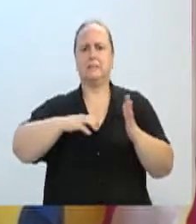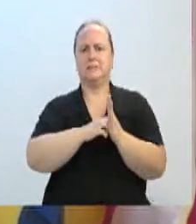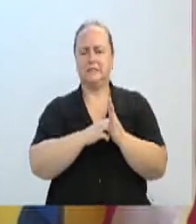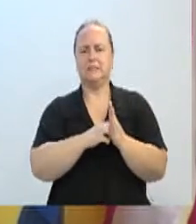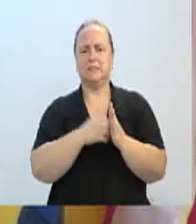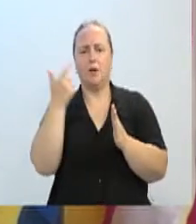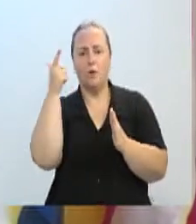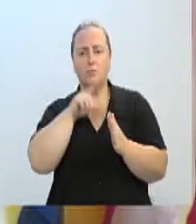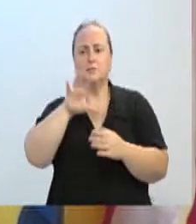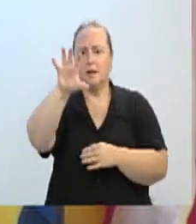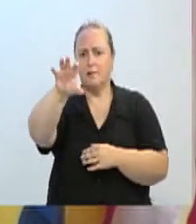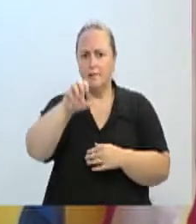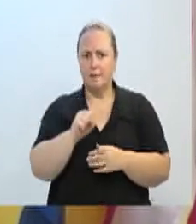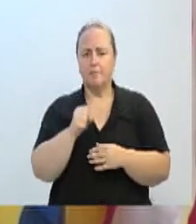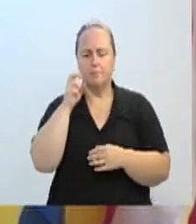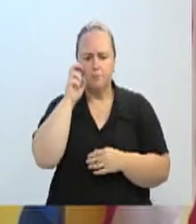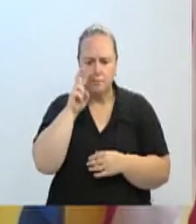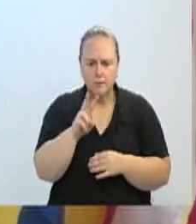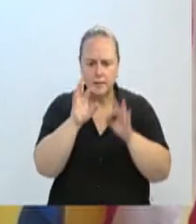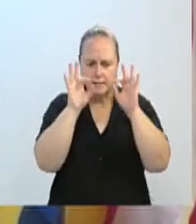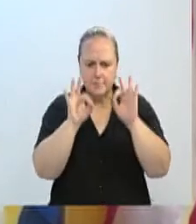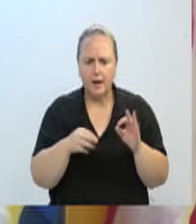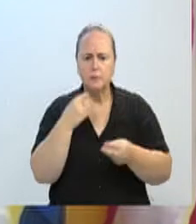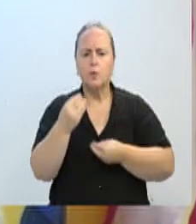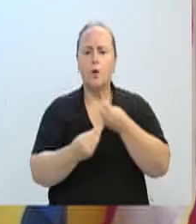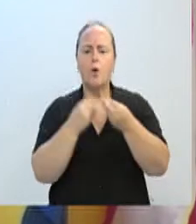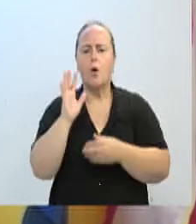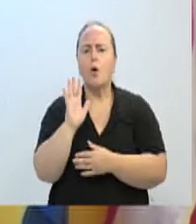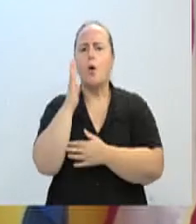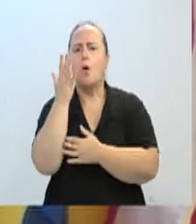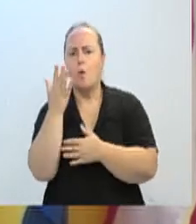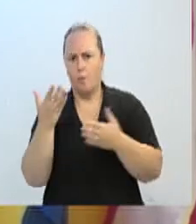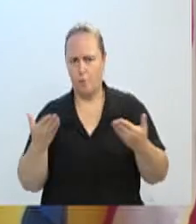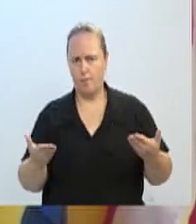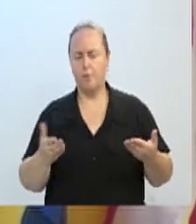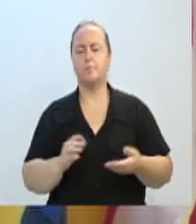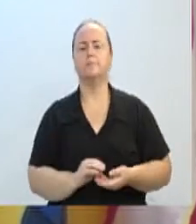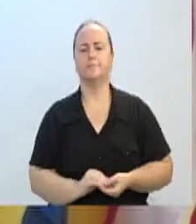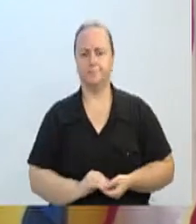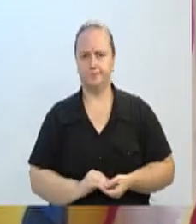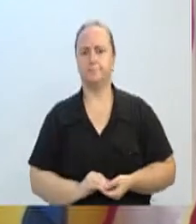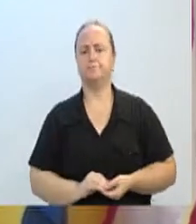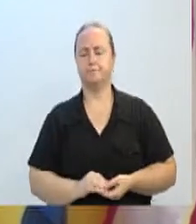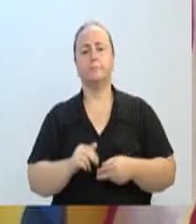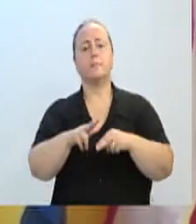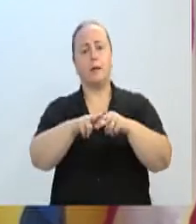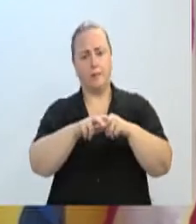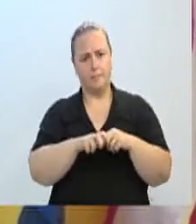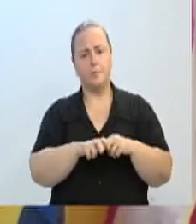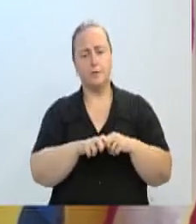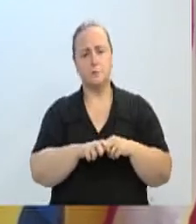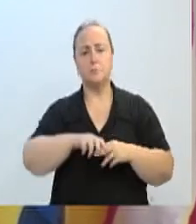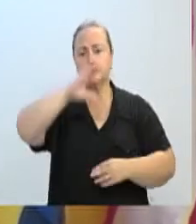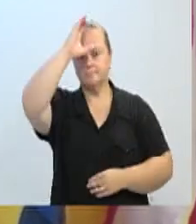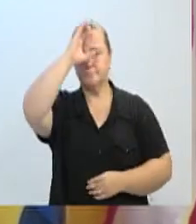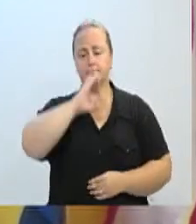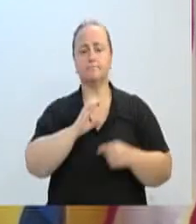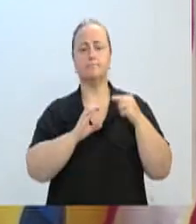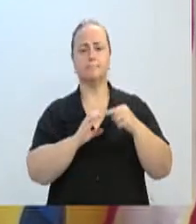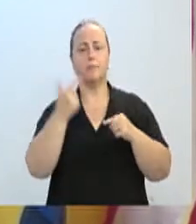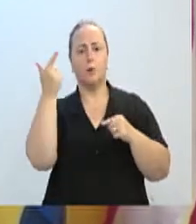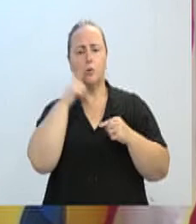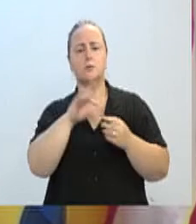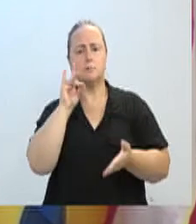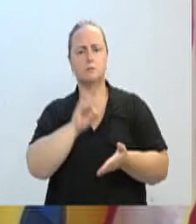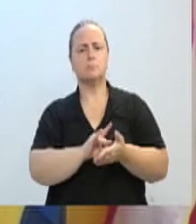imagem, possa requerer esta imagem. Então, a gente tem cobrado isso também, presidente, para que se possa pensar em alguma coisa, para que o cidadão se tenha resguardado o